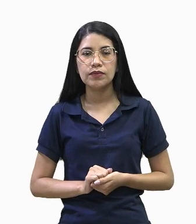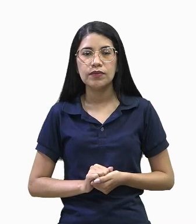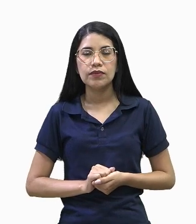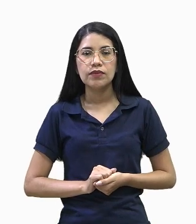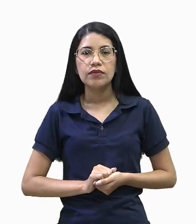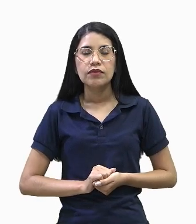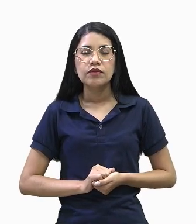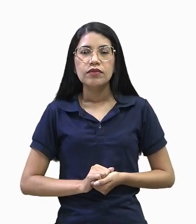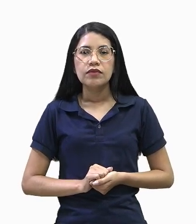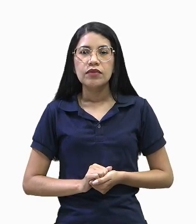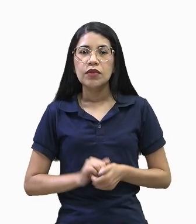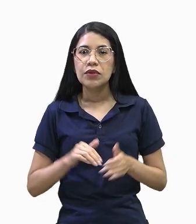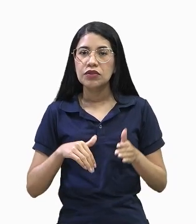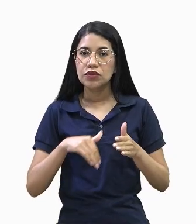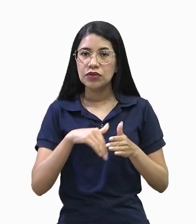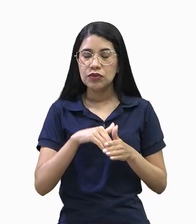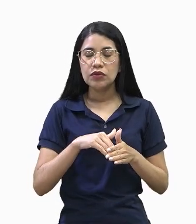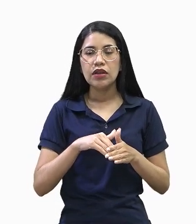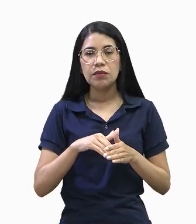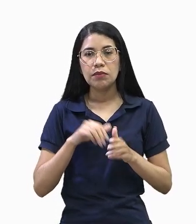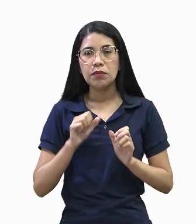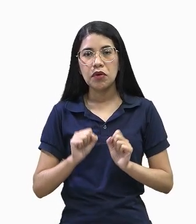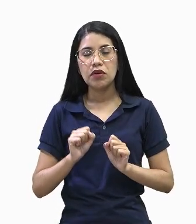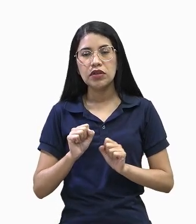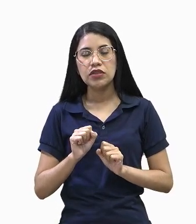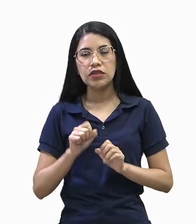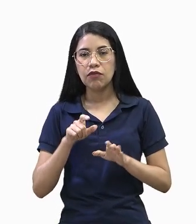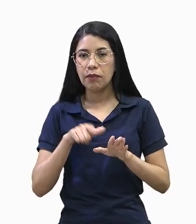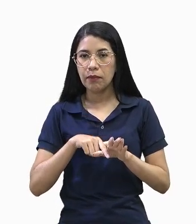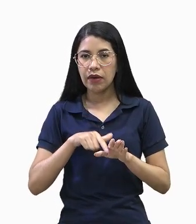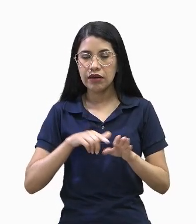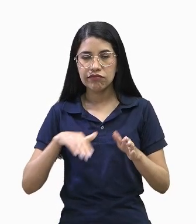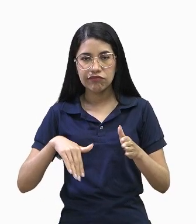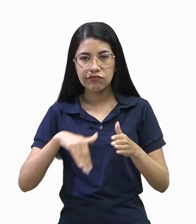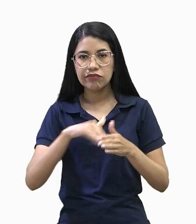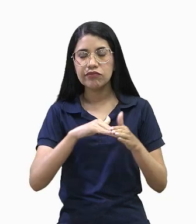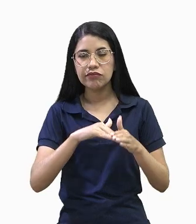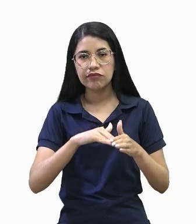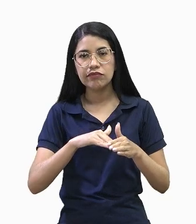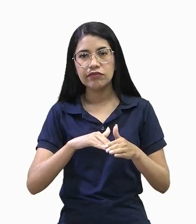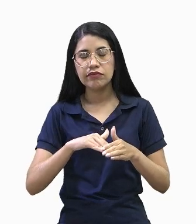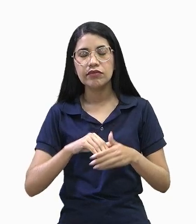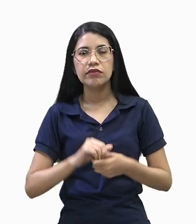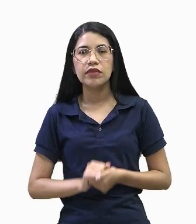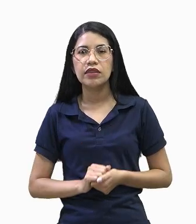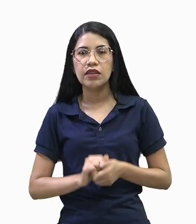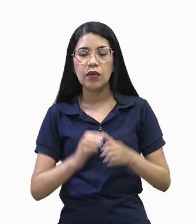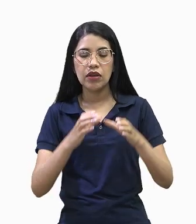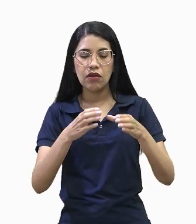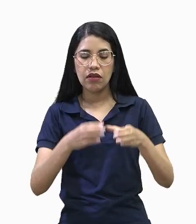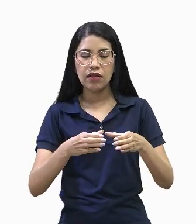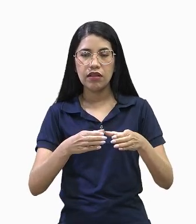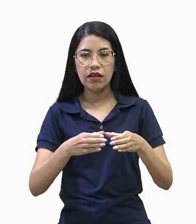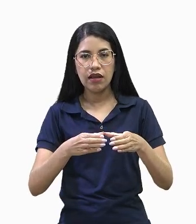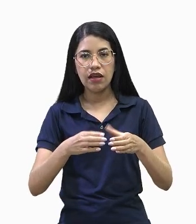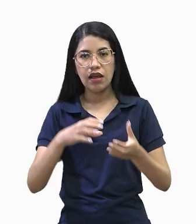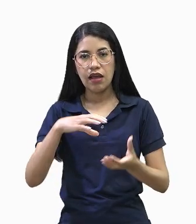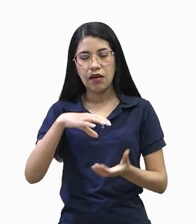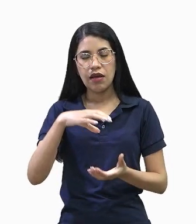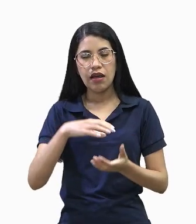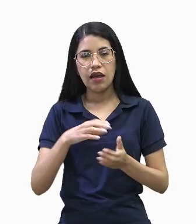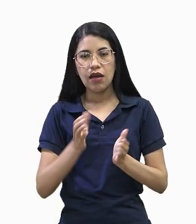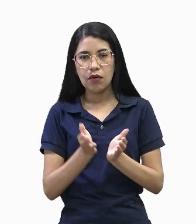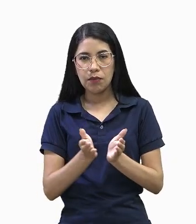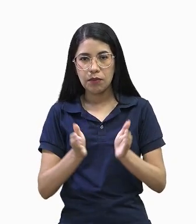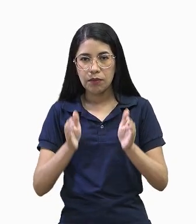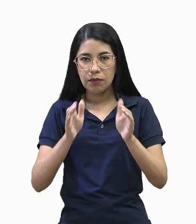Eles realizam um chute, aí sim pode usar os pés, E aí ele coloca a bola em pé, essa bola que já dá para